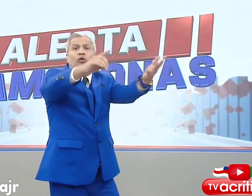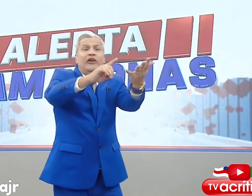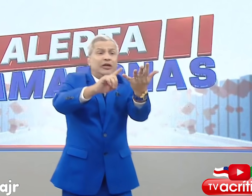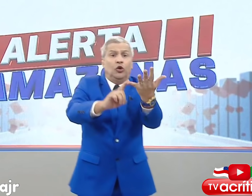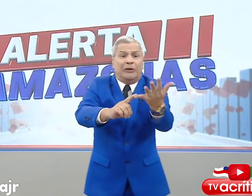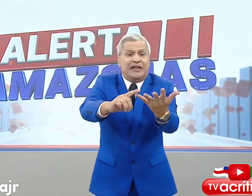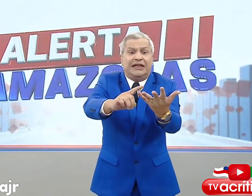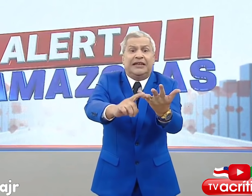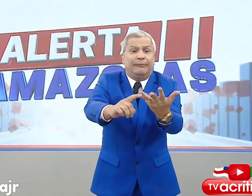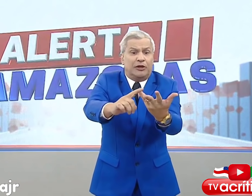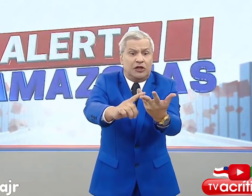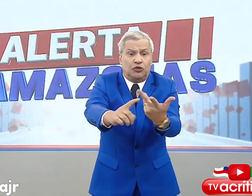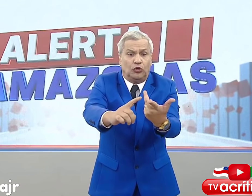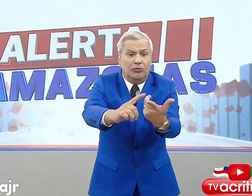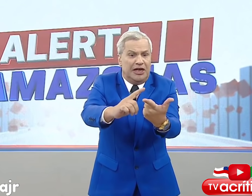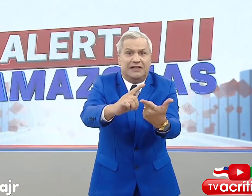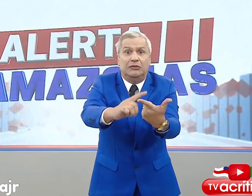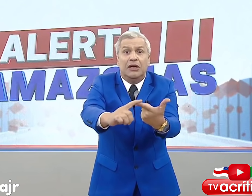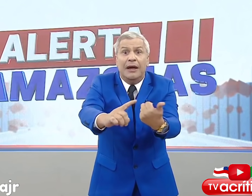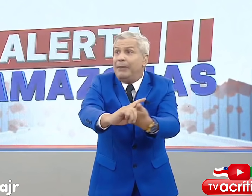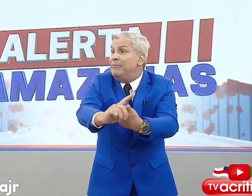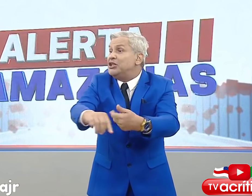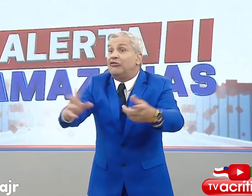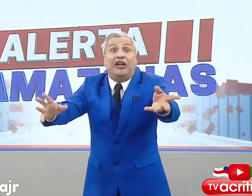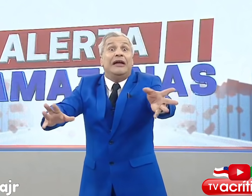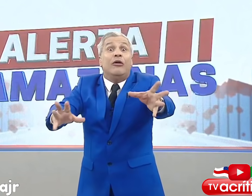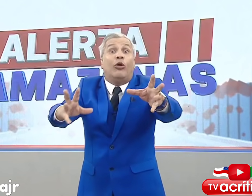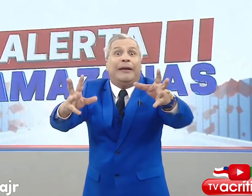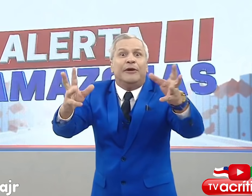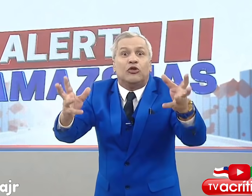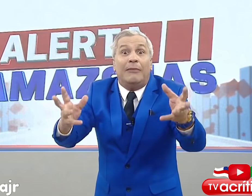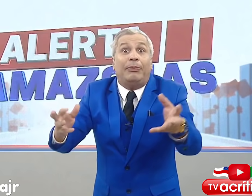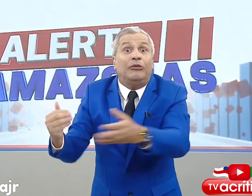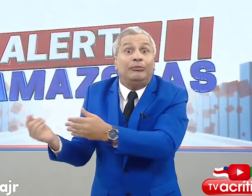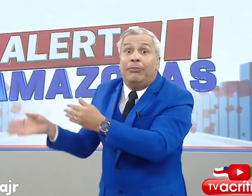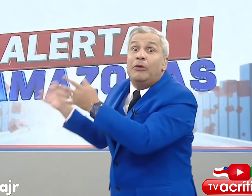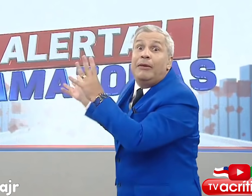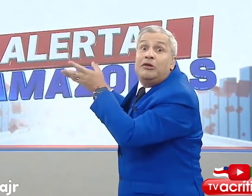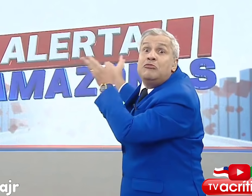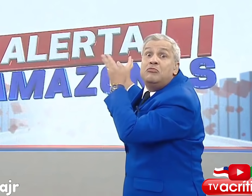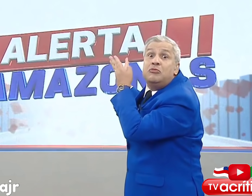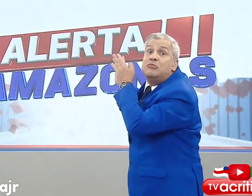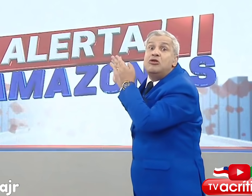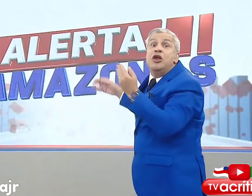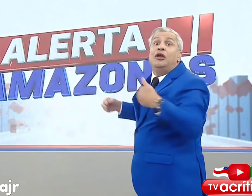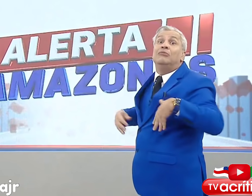Ligue para o governador, para a secretária, para o assessor de comunicação, para a besta fera, qualquer pessoa lá, mas...